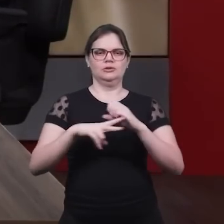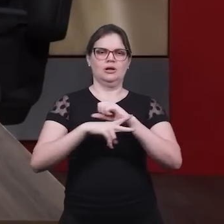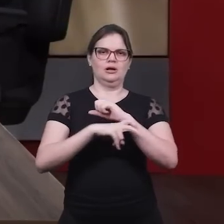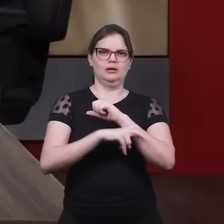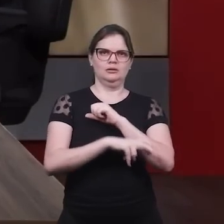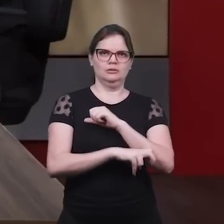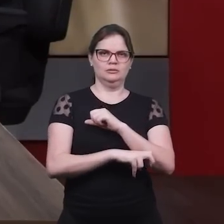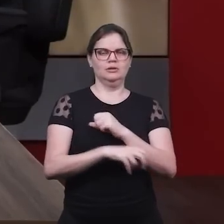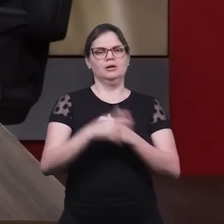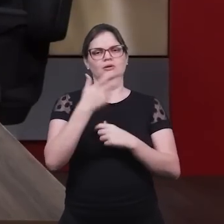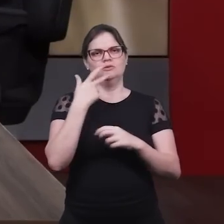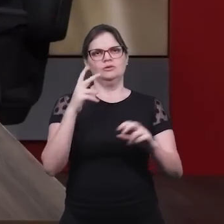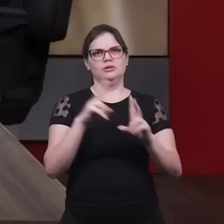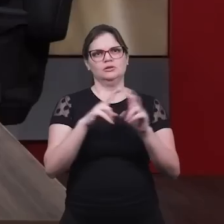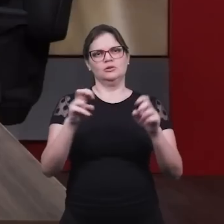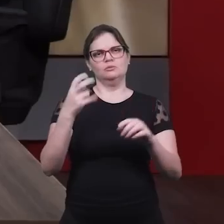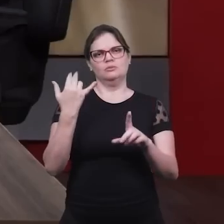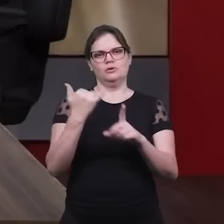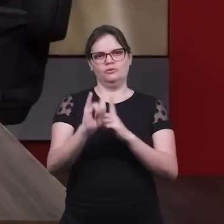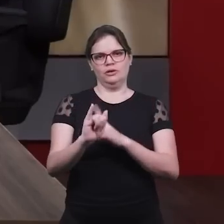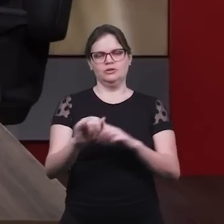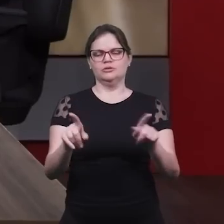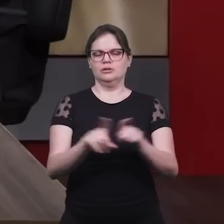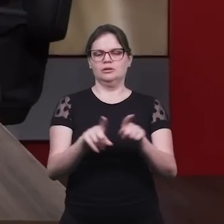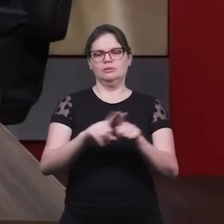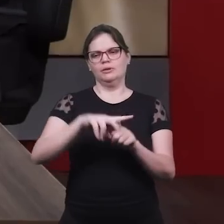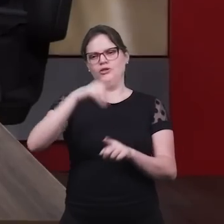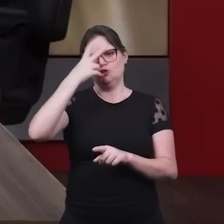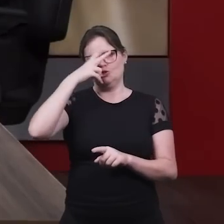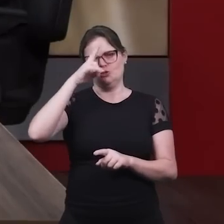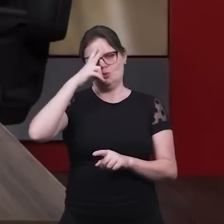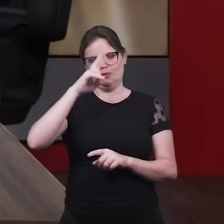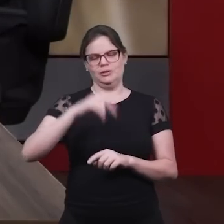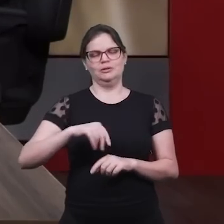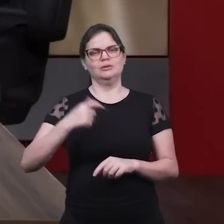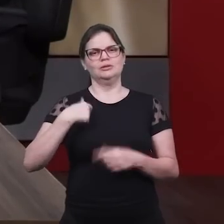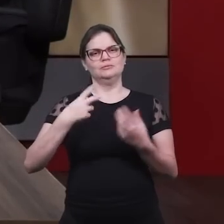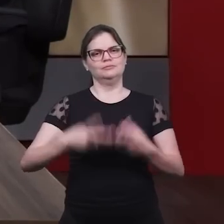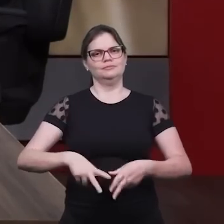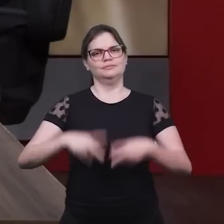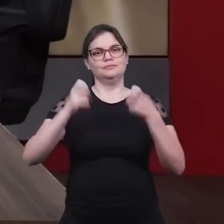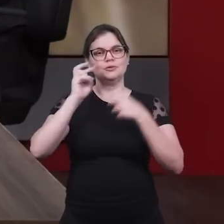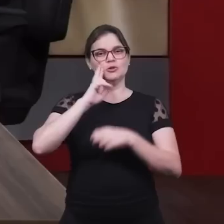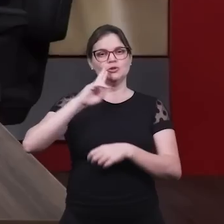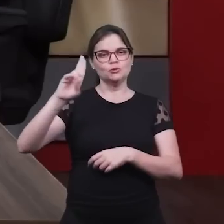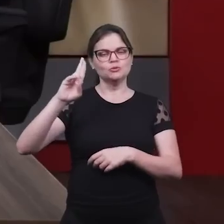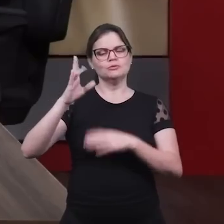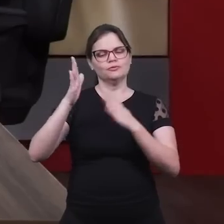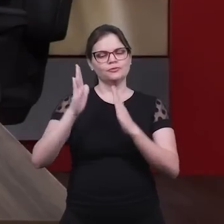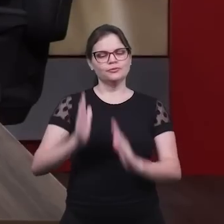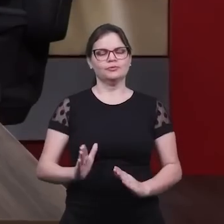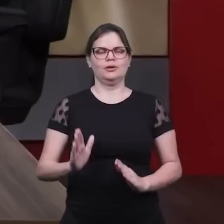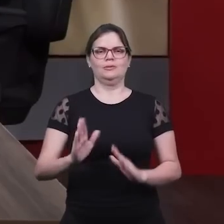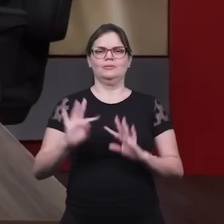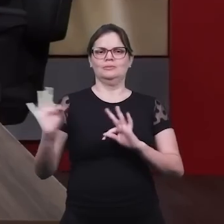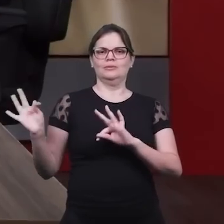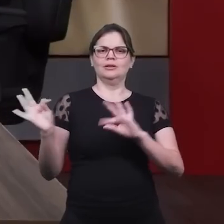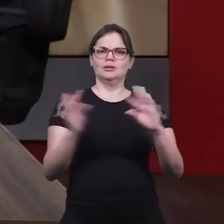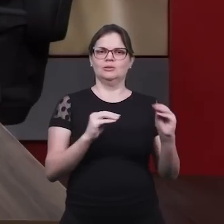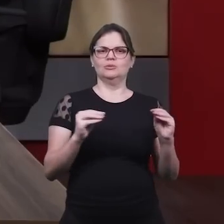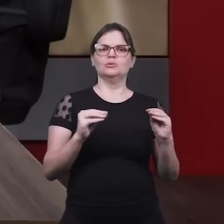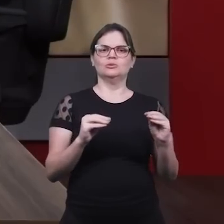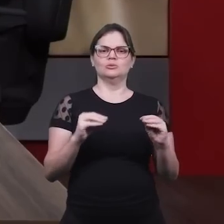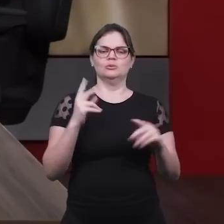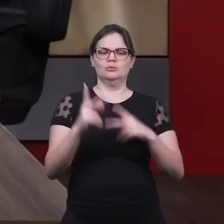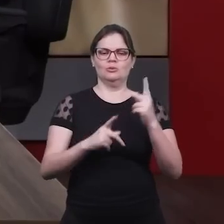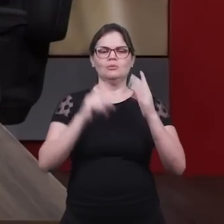arqueologia, falamos do profético e vemos que o Senhor, ele é fiel para com